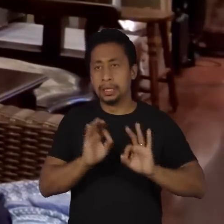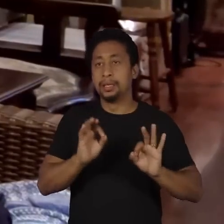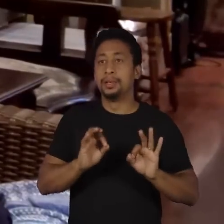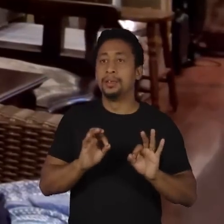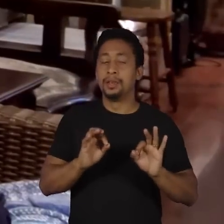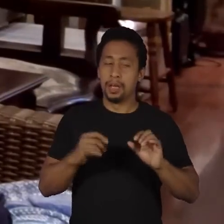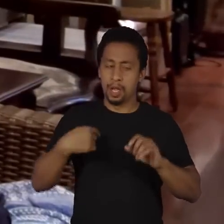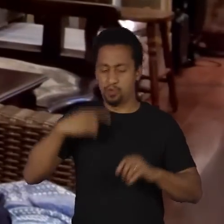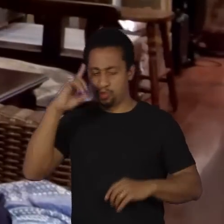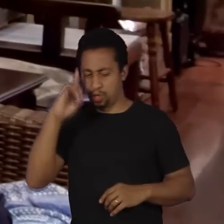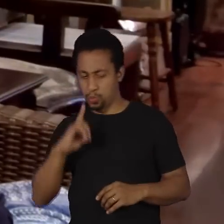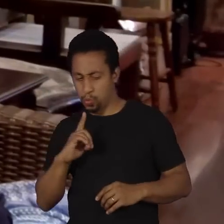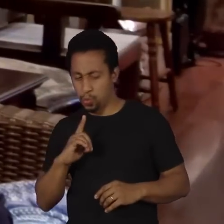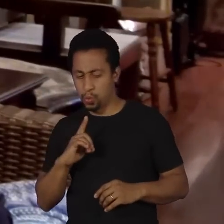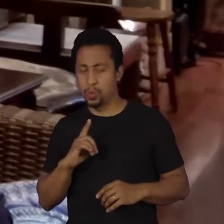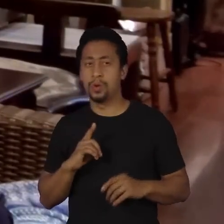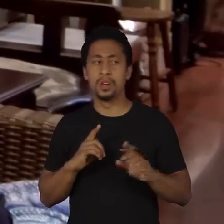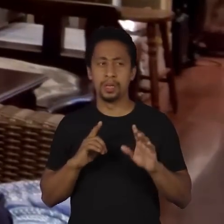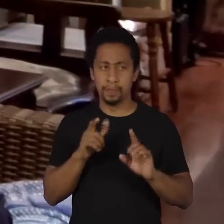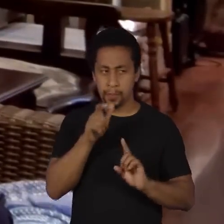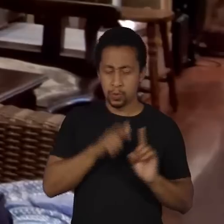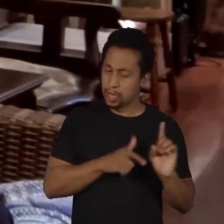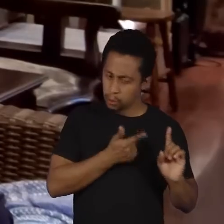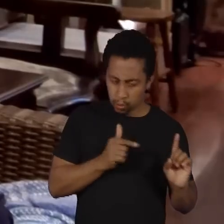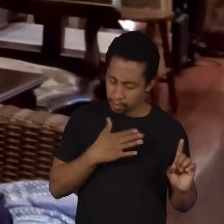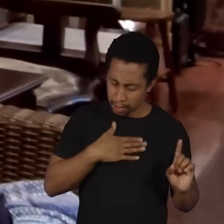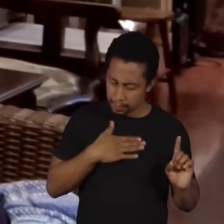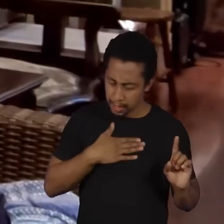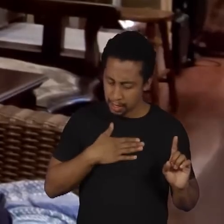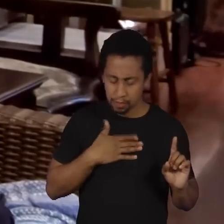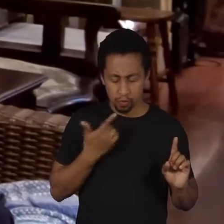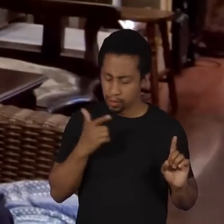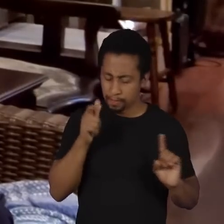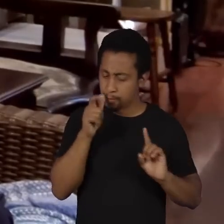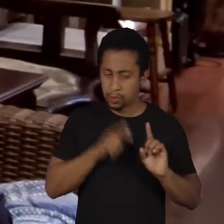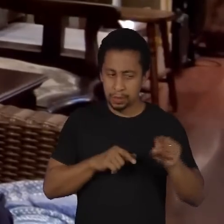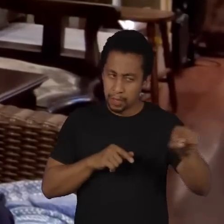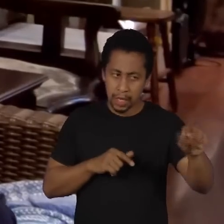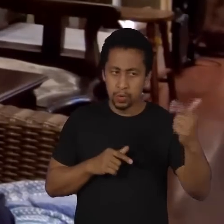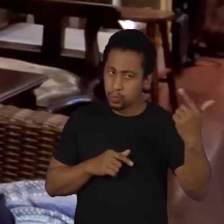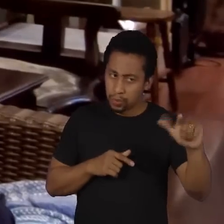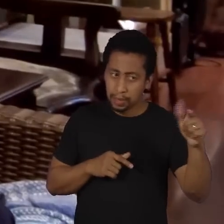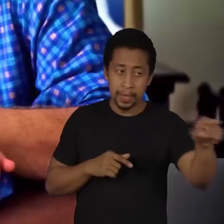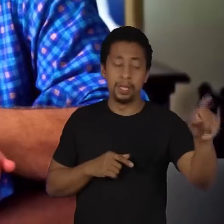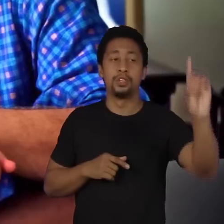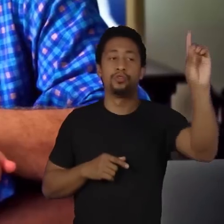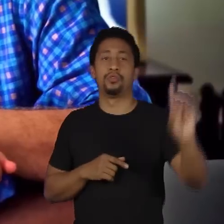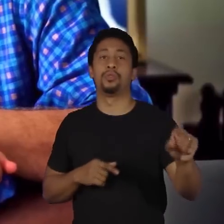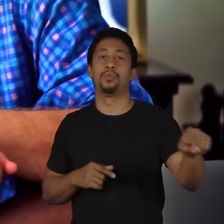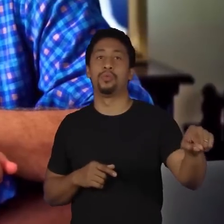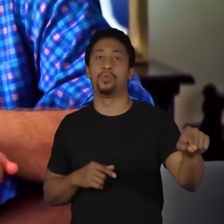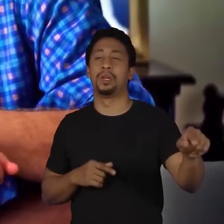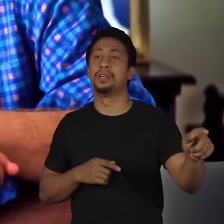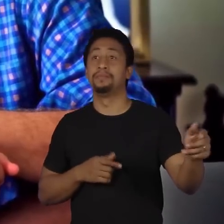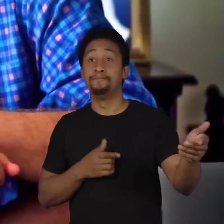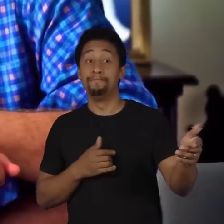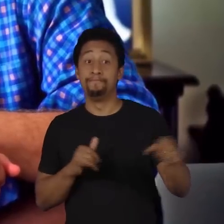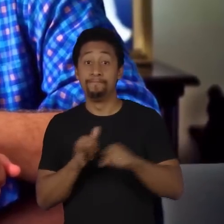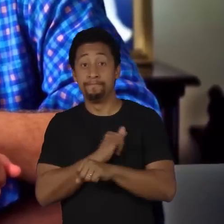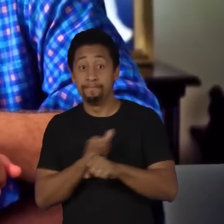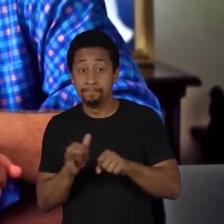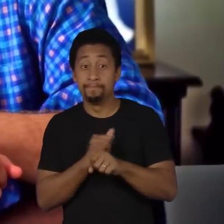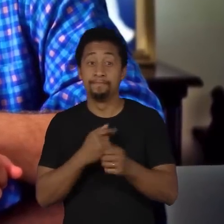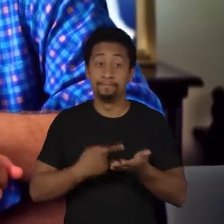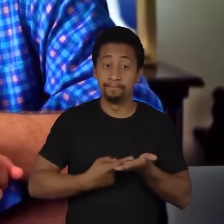Eu vou dirigir, essa aqui não tem personagem para mim. Essa aqui não tem personagem para ele, mas ele me dirige. E aí ela tinha essa coisa